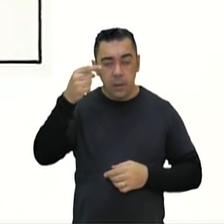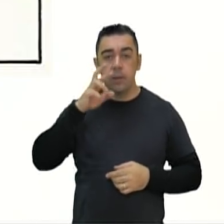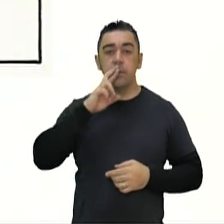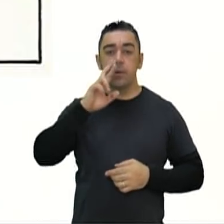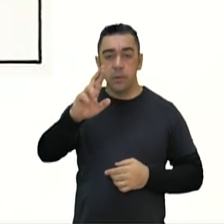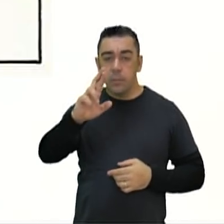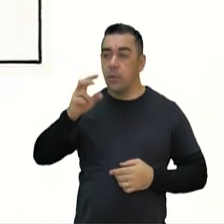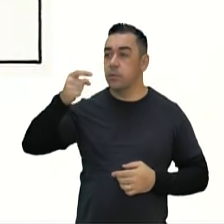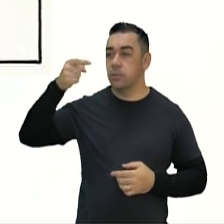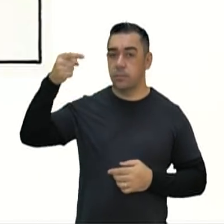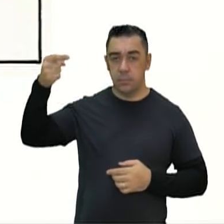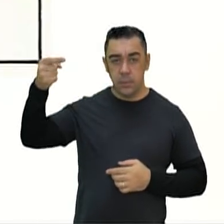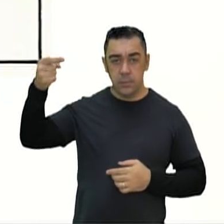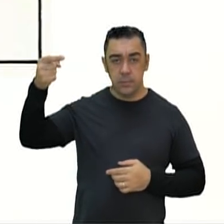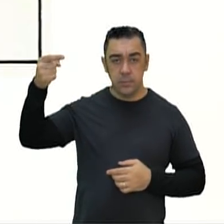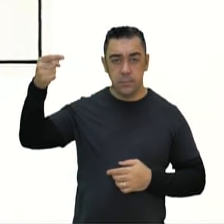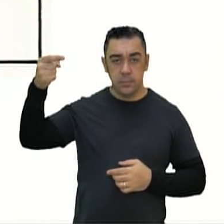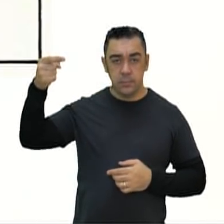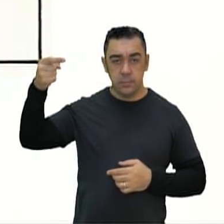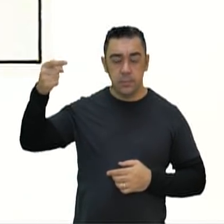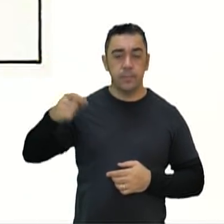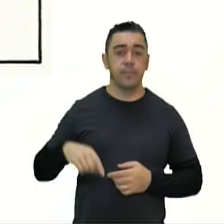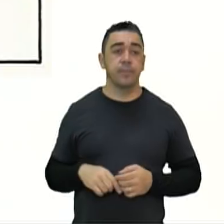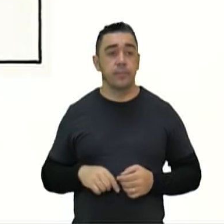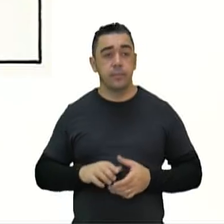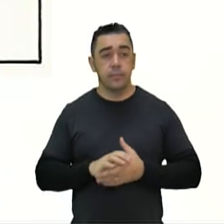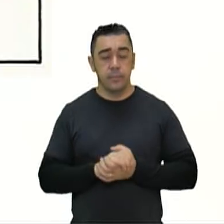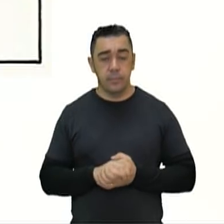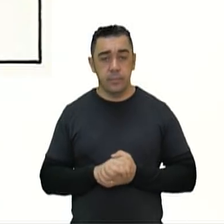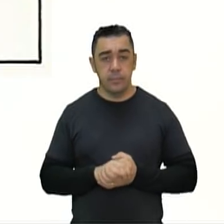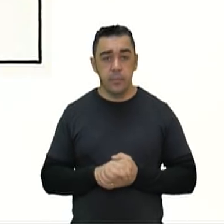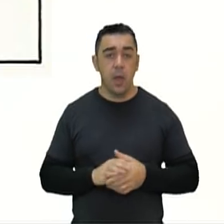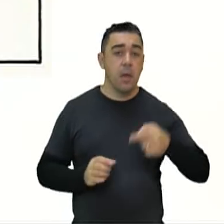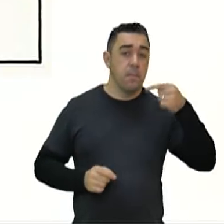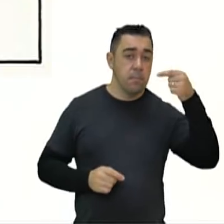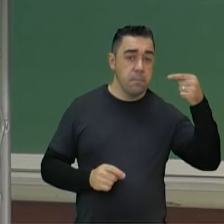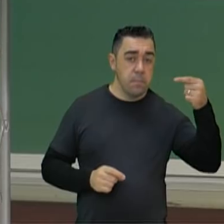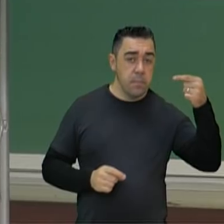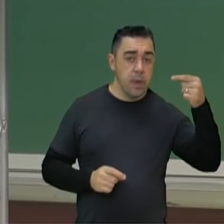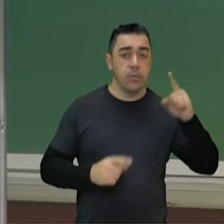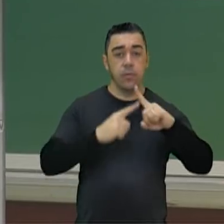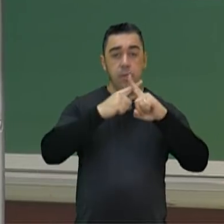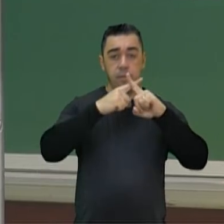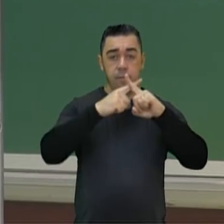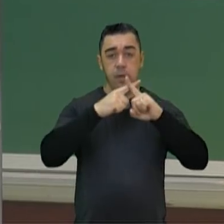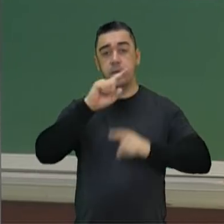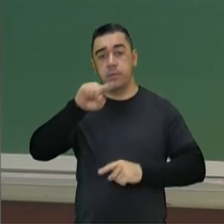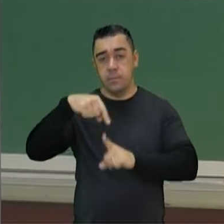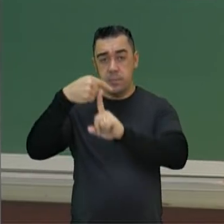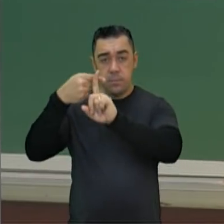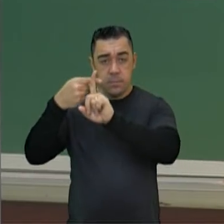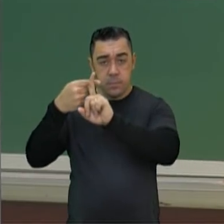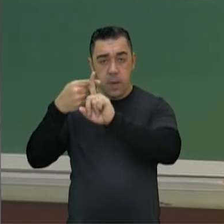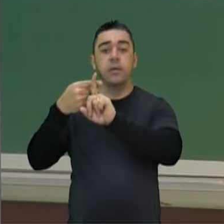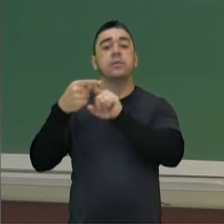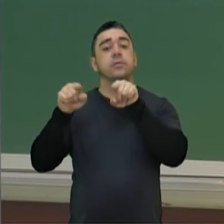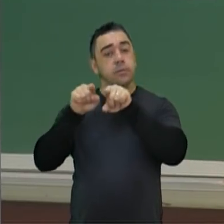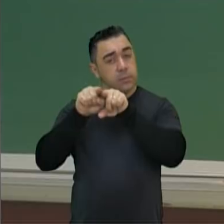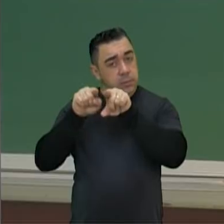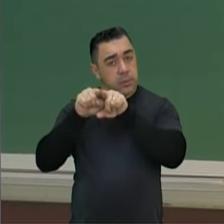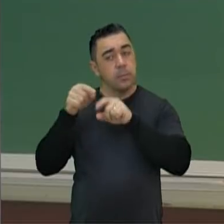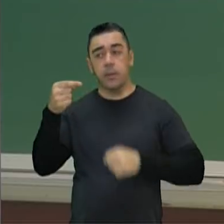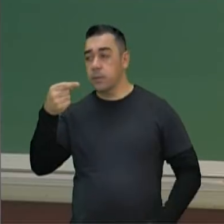de menos é diferente. O sinal vai ser negativo. Menos multiplicado pelo